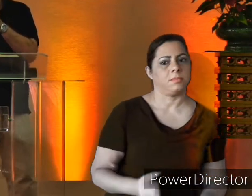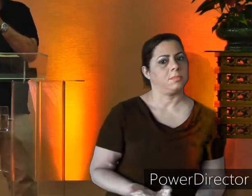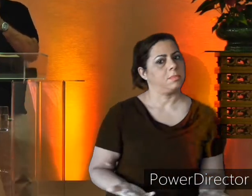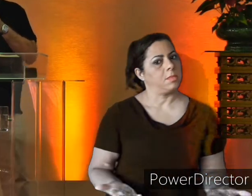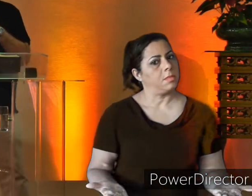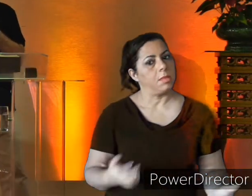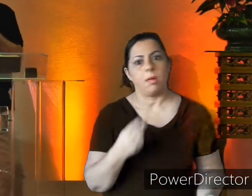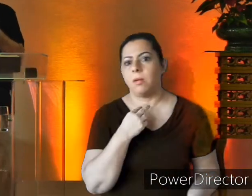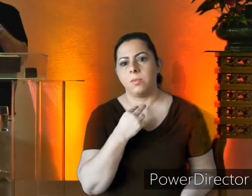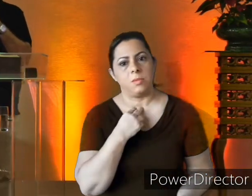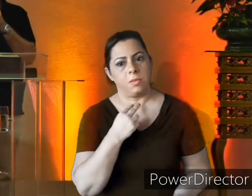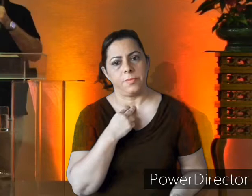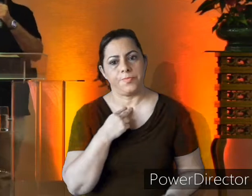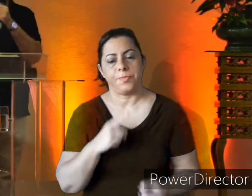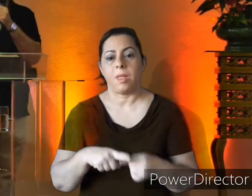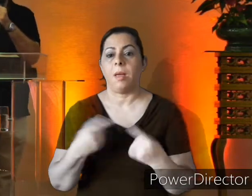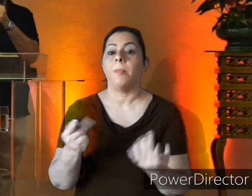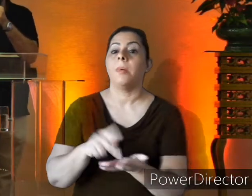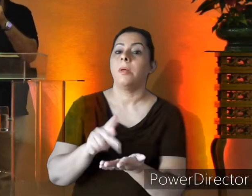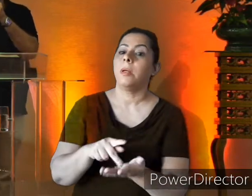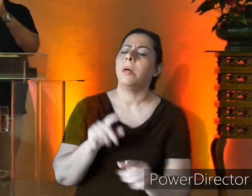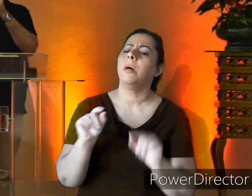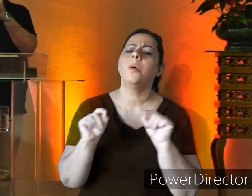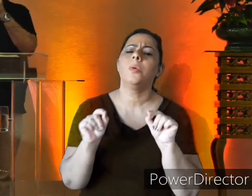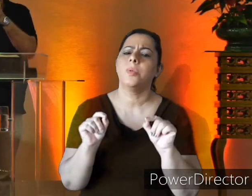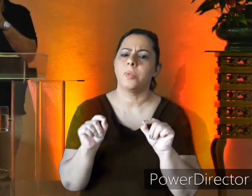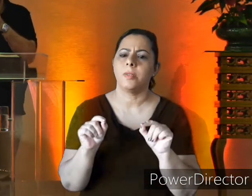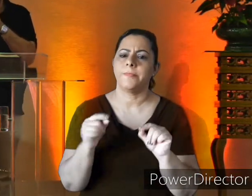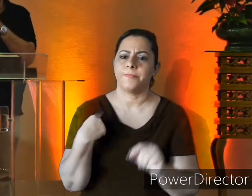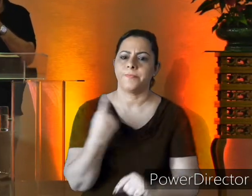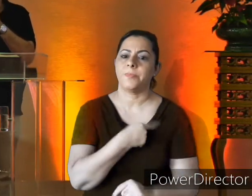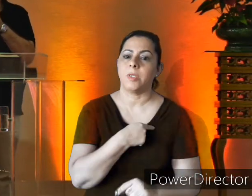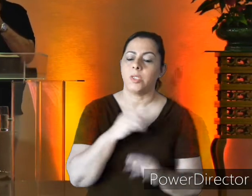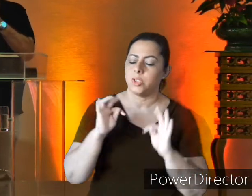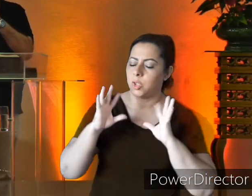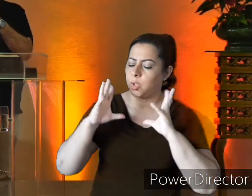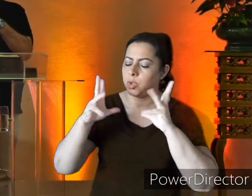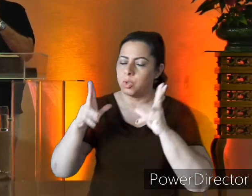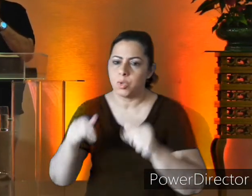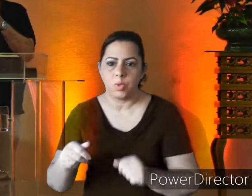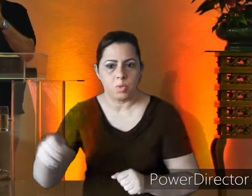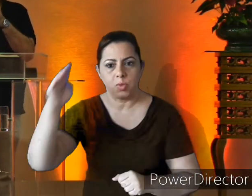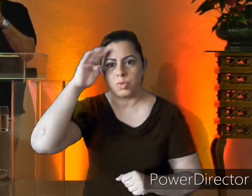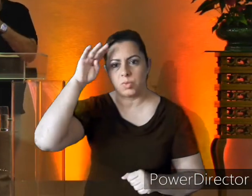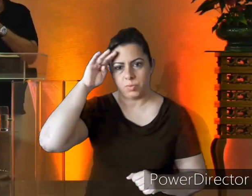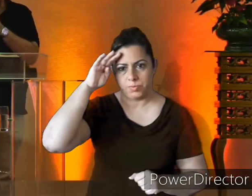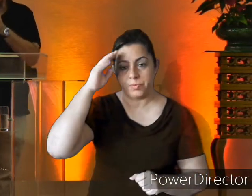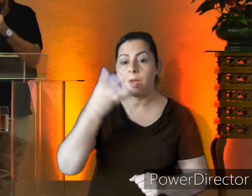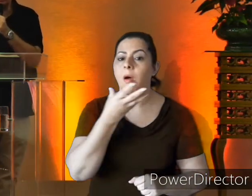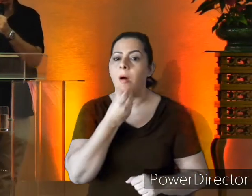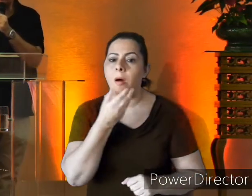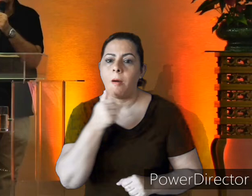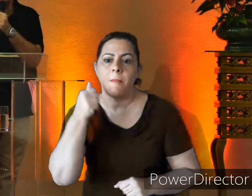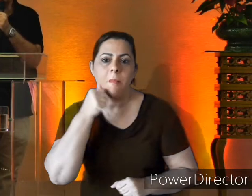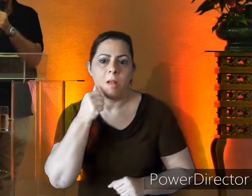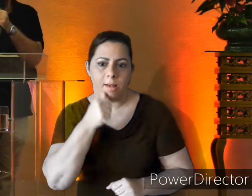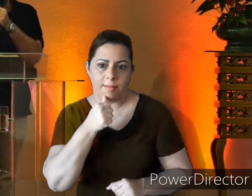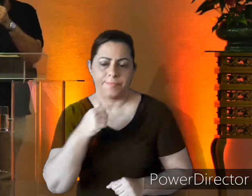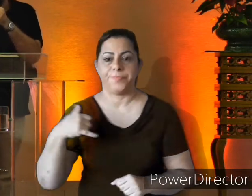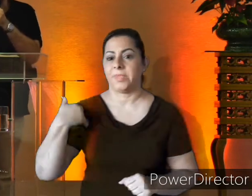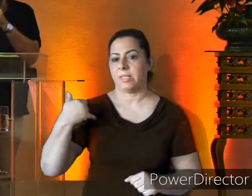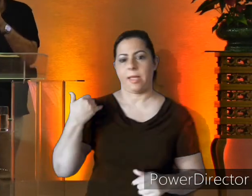homem de Deus, a mulher de Deus, independente da sua idade, foi chamado também para guerrear. E quando nós não